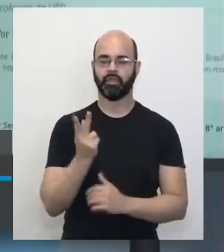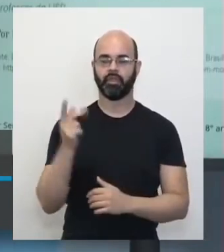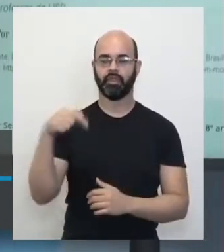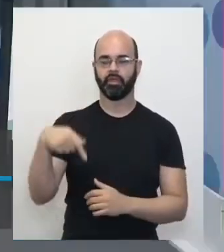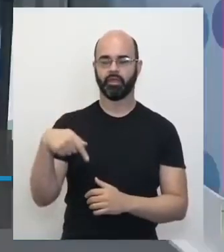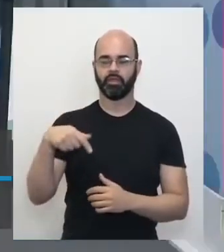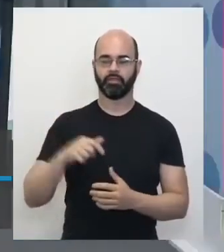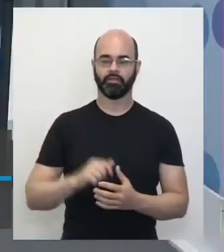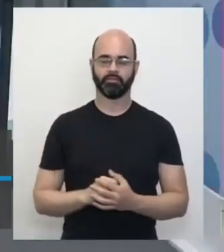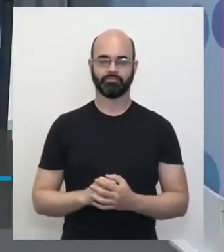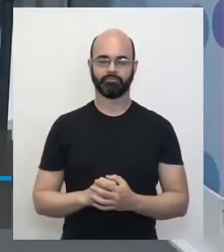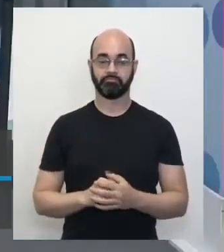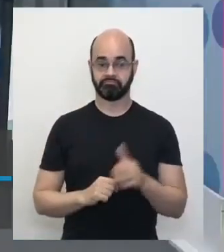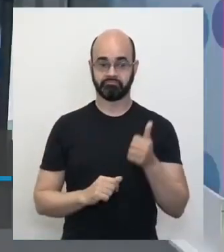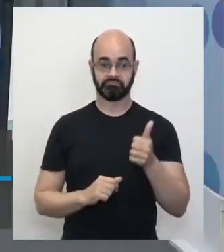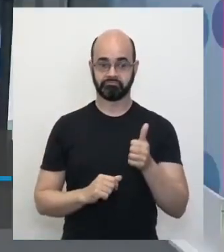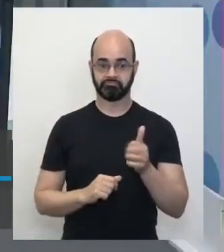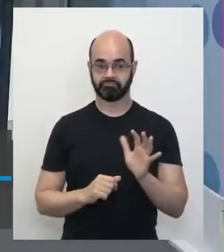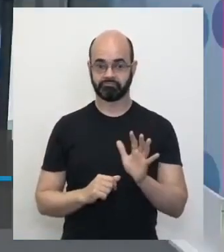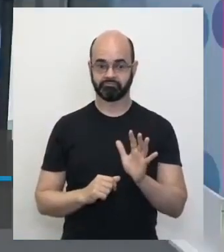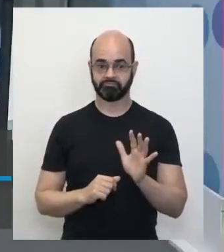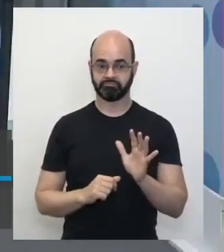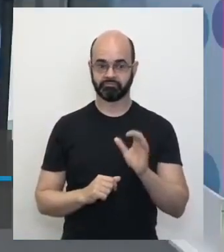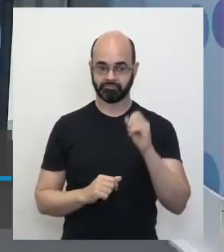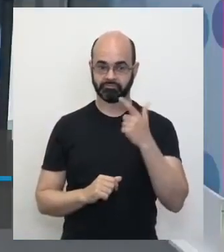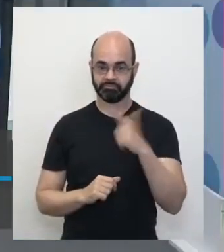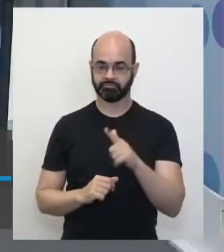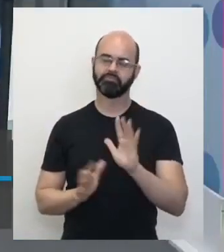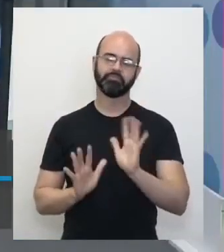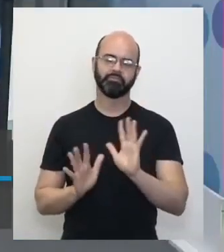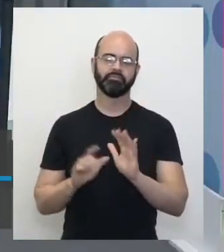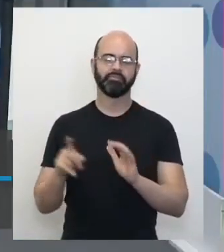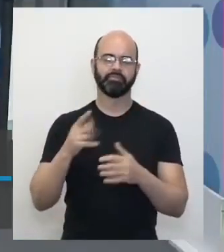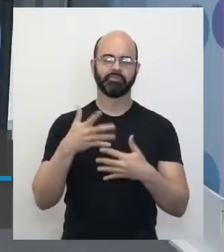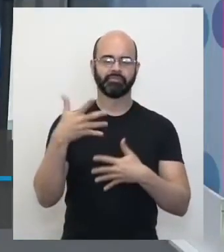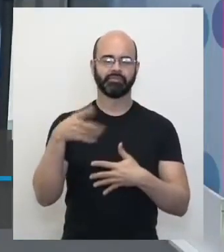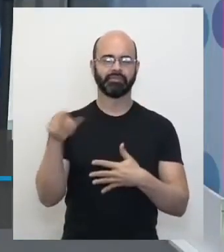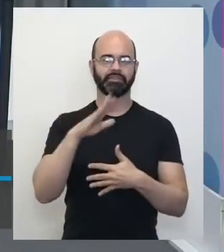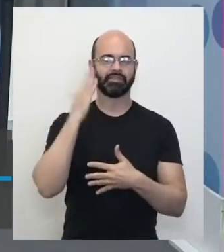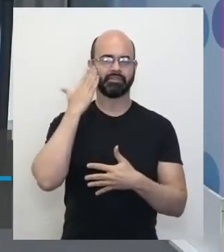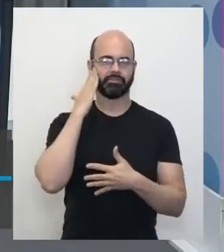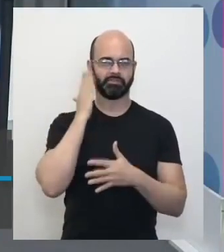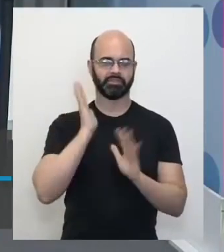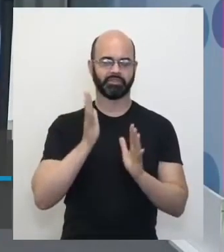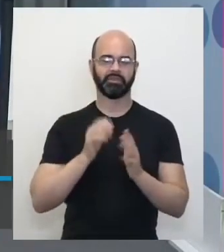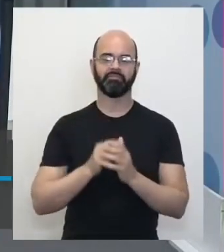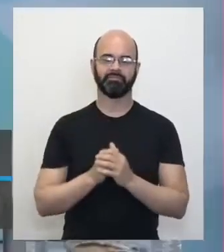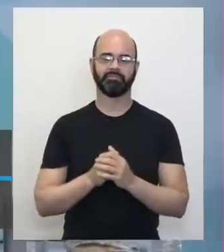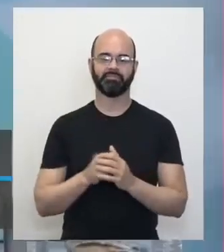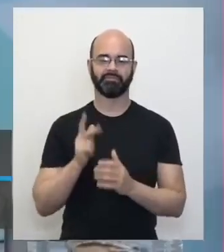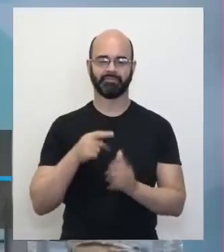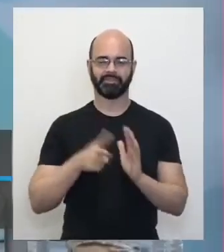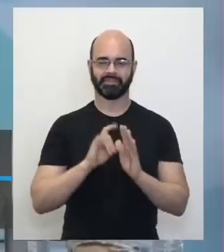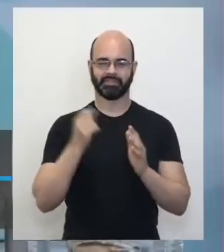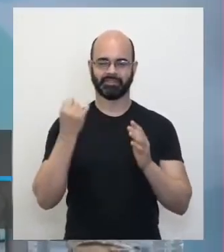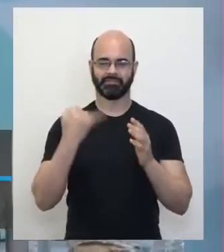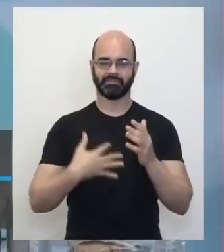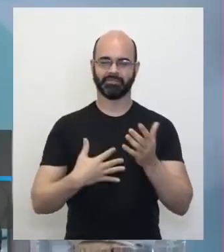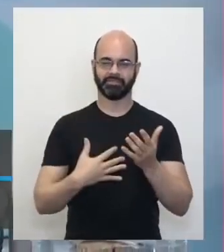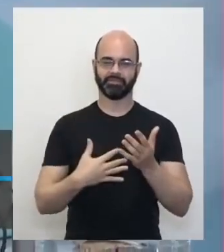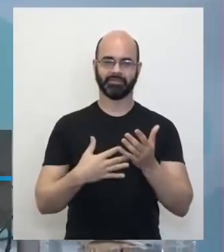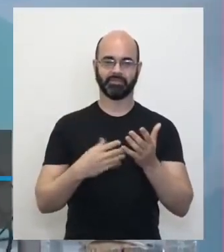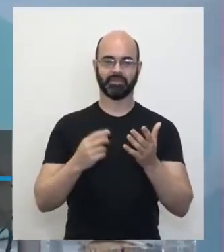sim? Ótimo, já dá para ter noção aí do que eles precisavam realmente. Como a professora mencionou,